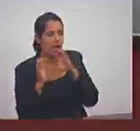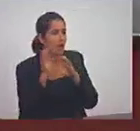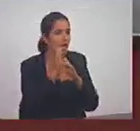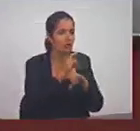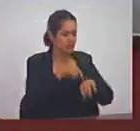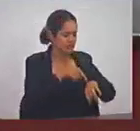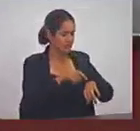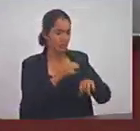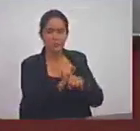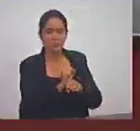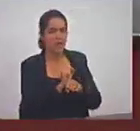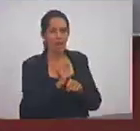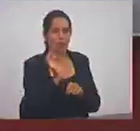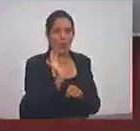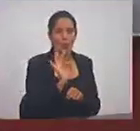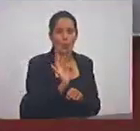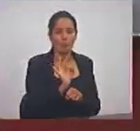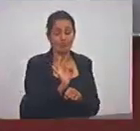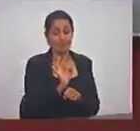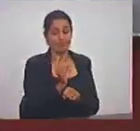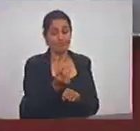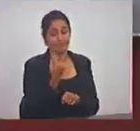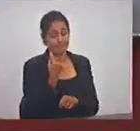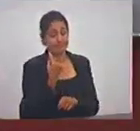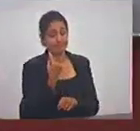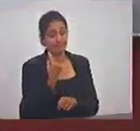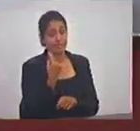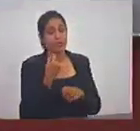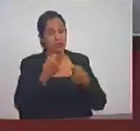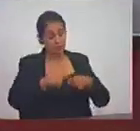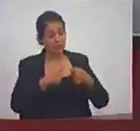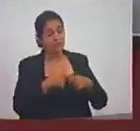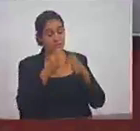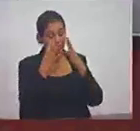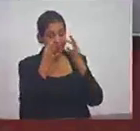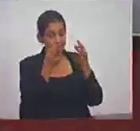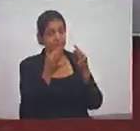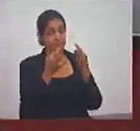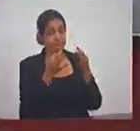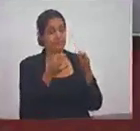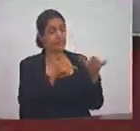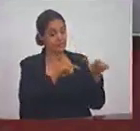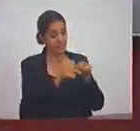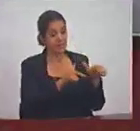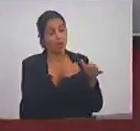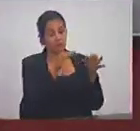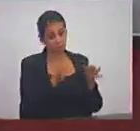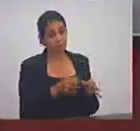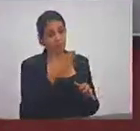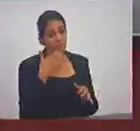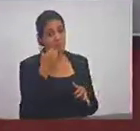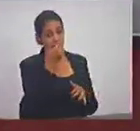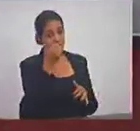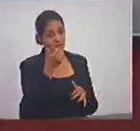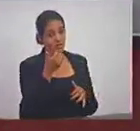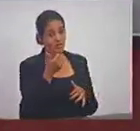tempo adequado de espera, acontece isso daí. Então, vamos se atentar com esse tipo de serviço, isso não pode acontecer. O pessoal lá do